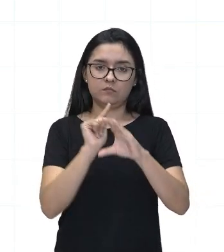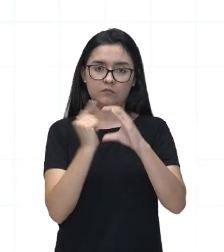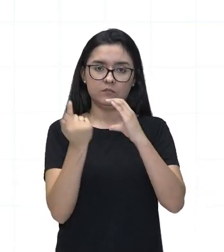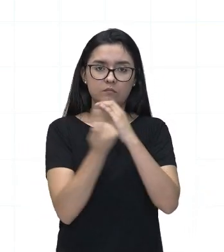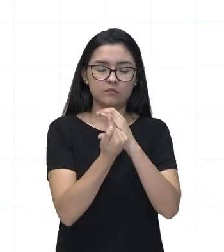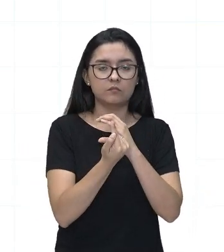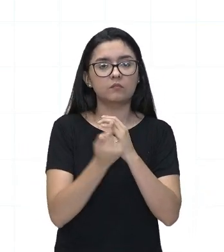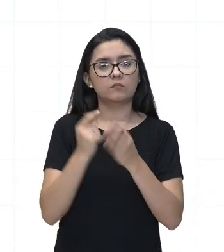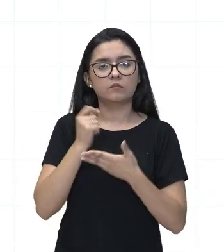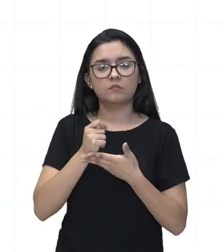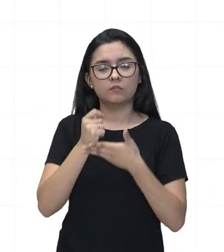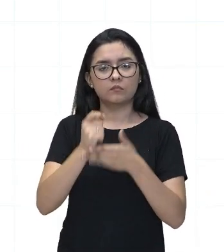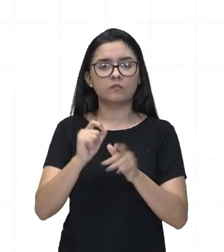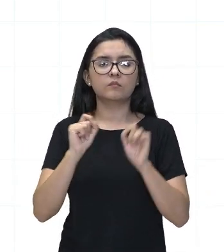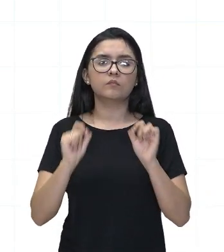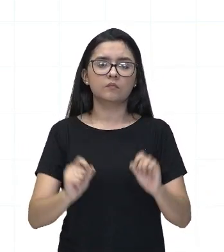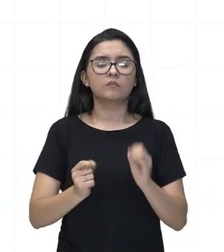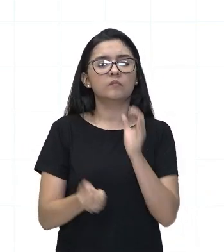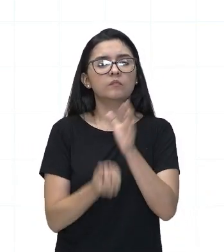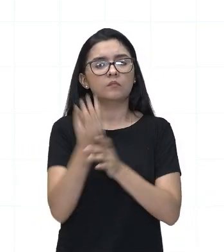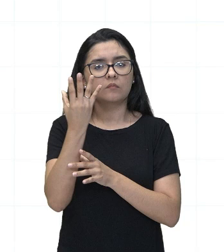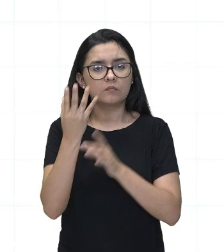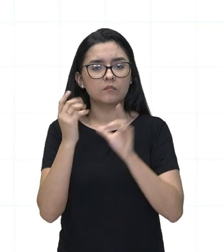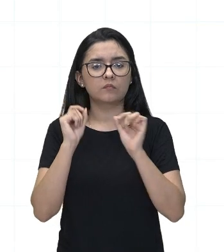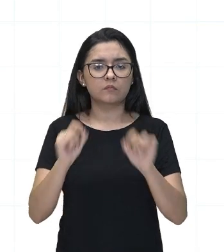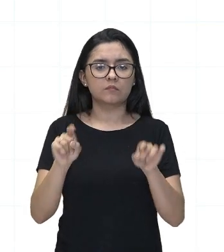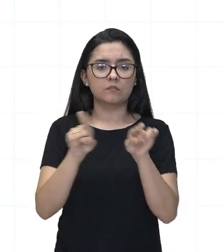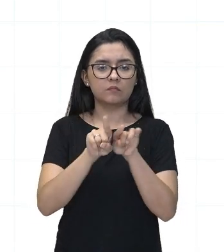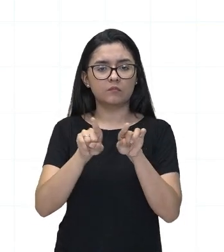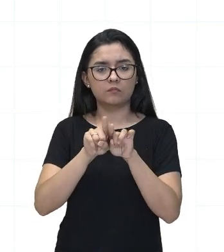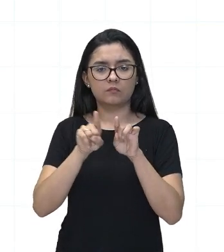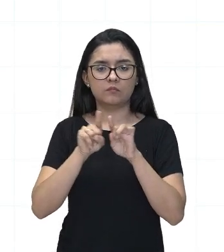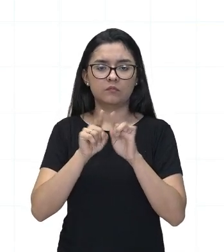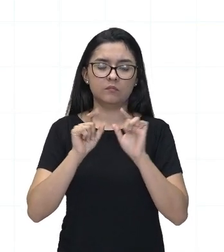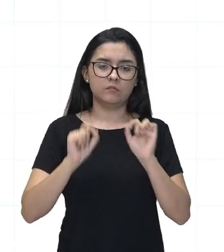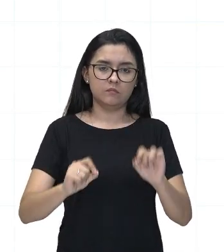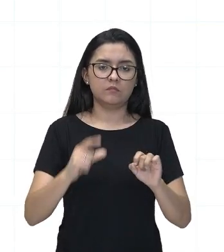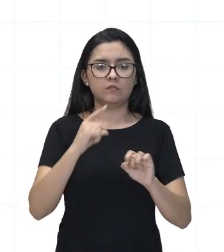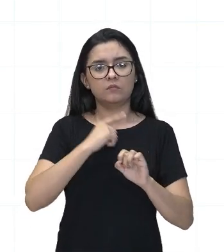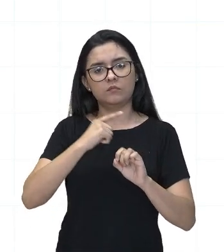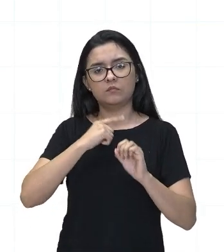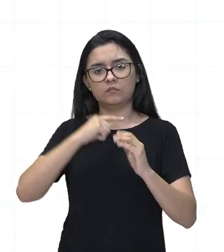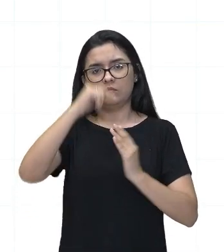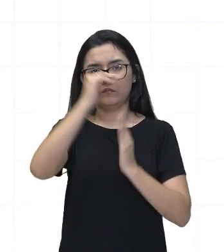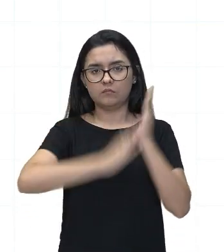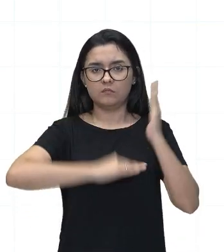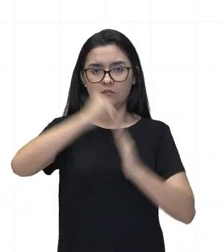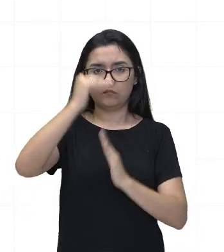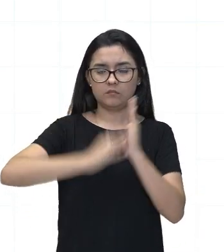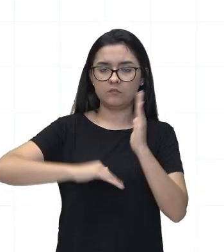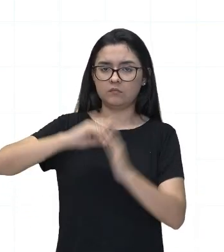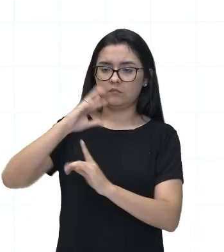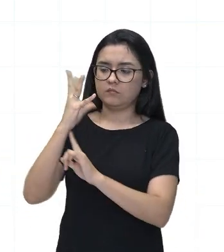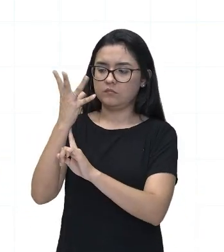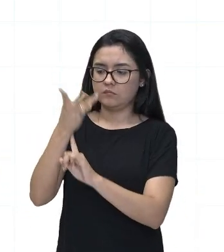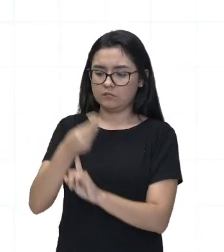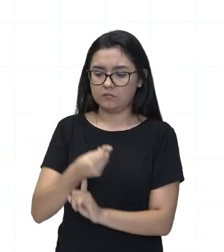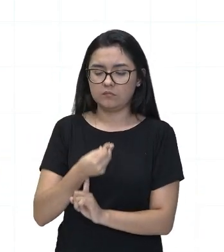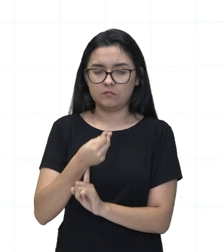auxiliar para construções, composições e encaixe nas obras de arte. As